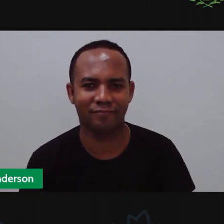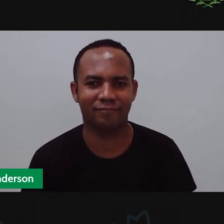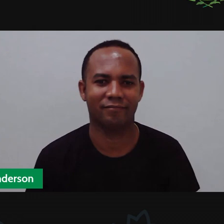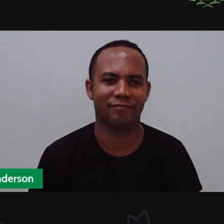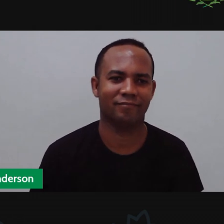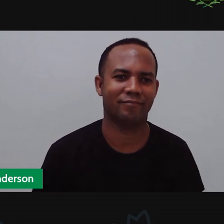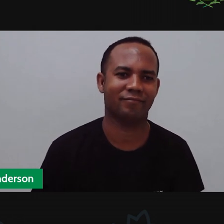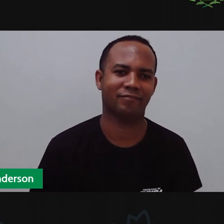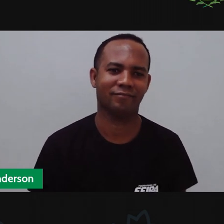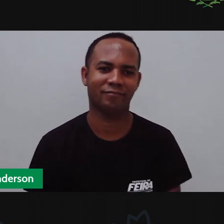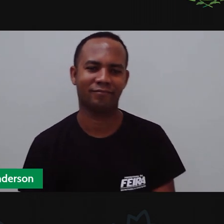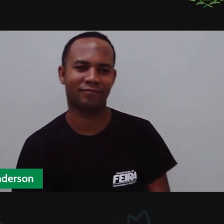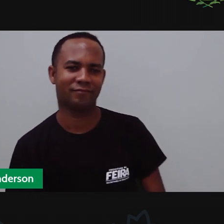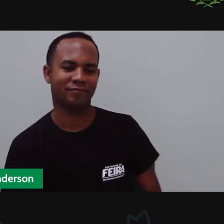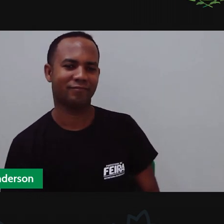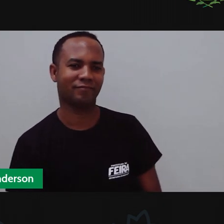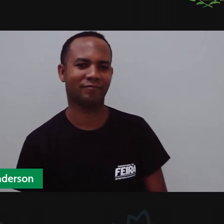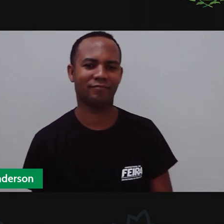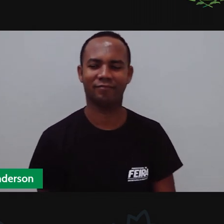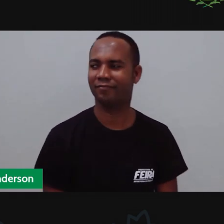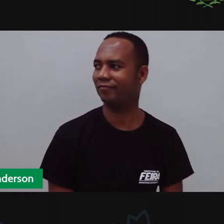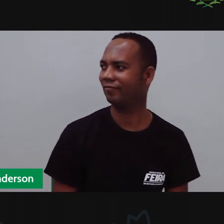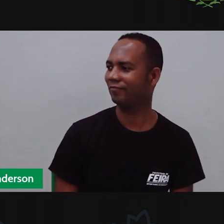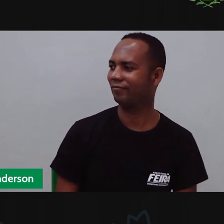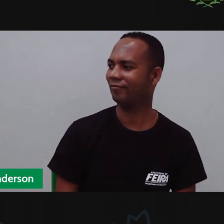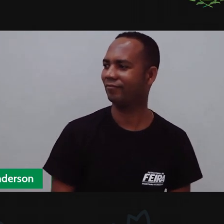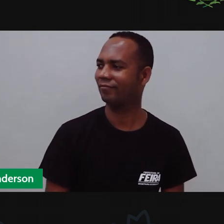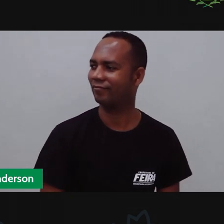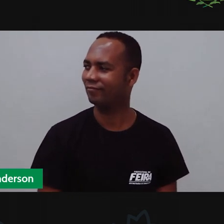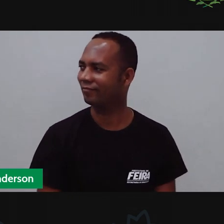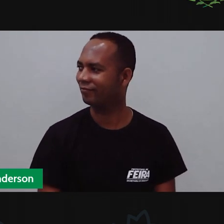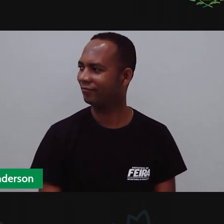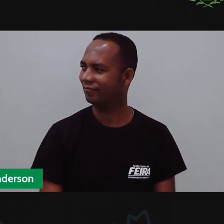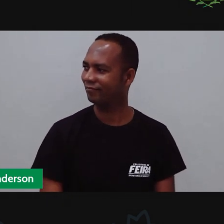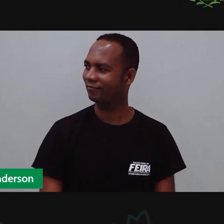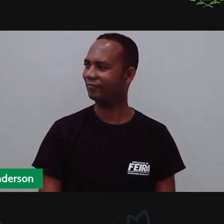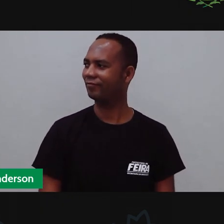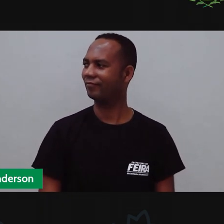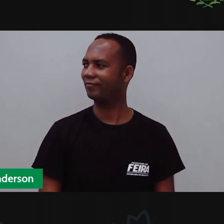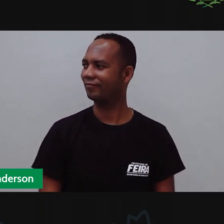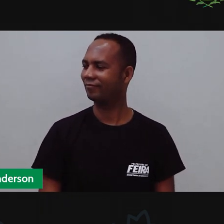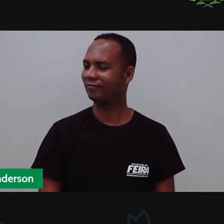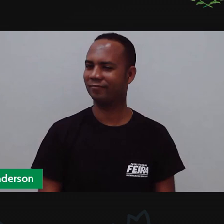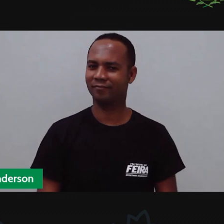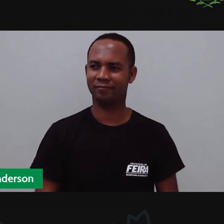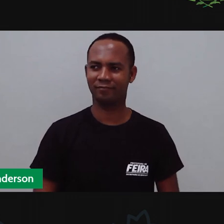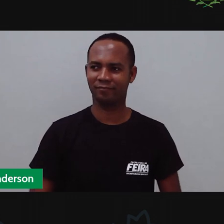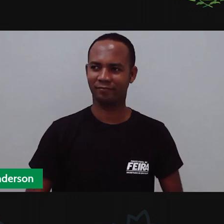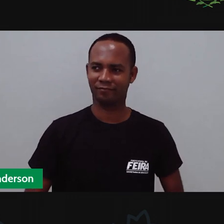Muito bem. Vamos contar os seus pontos, Laíla. Pode tirar a venda.